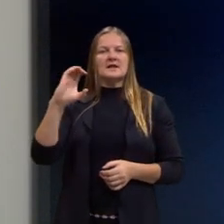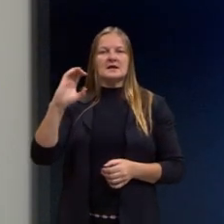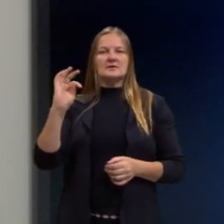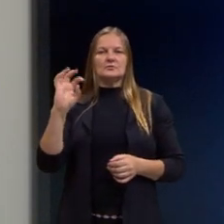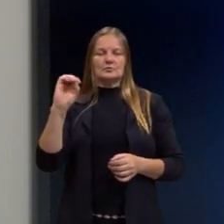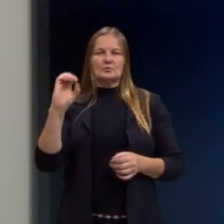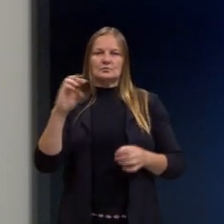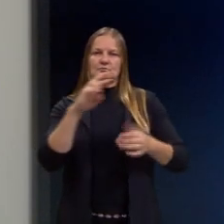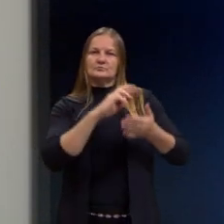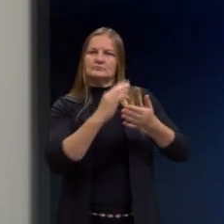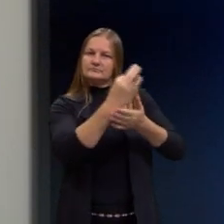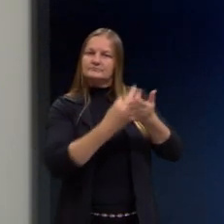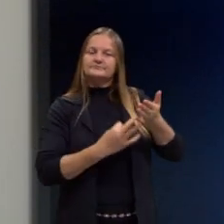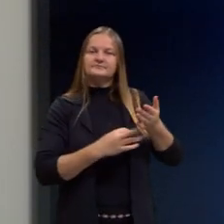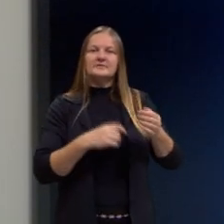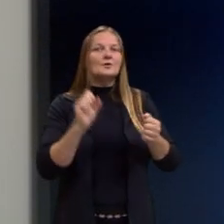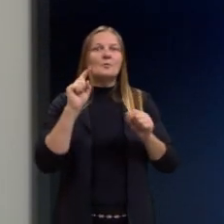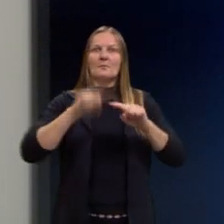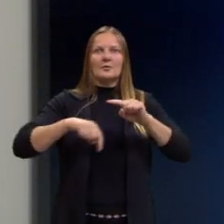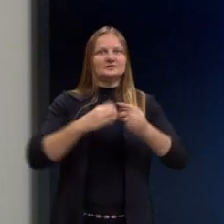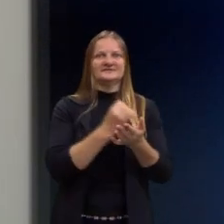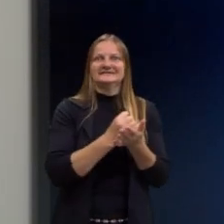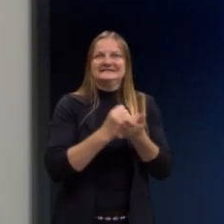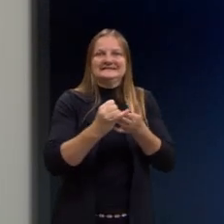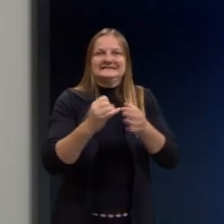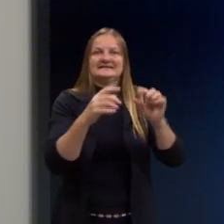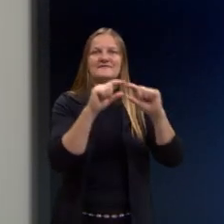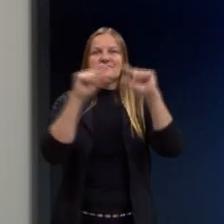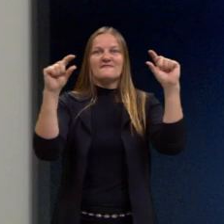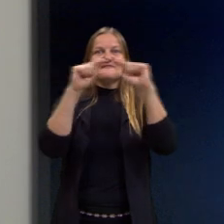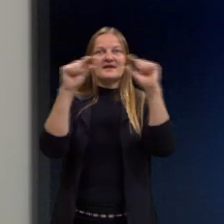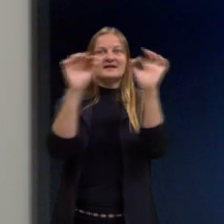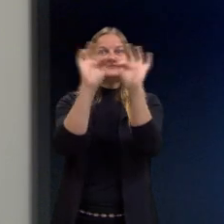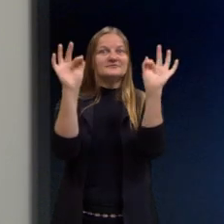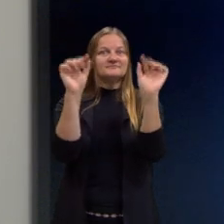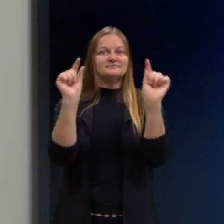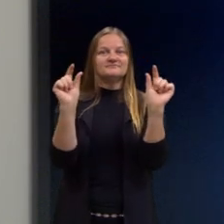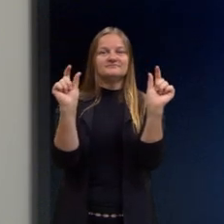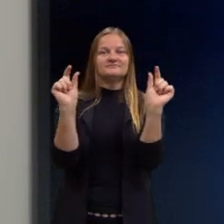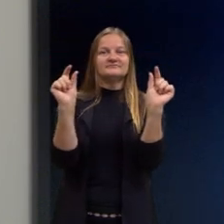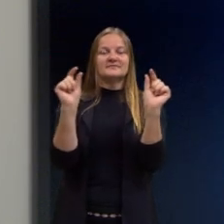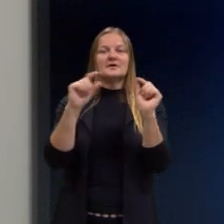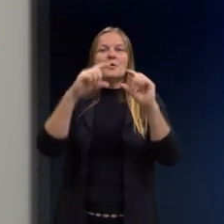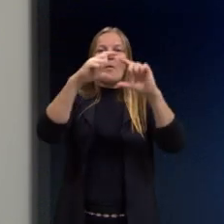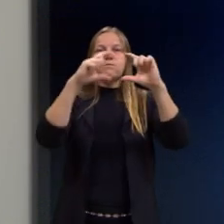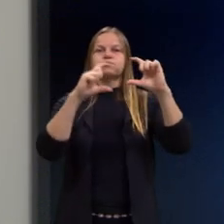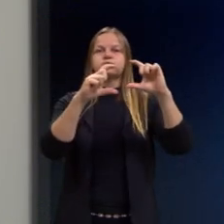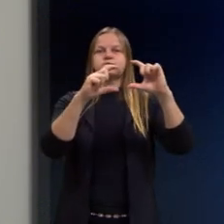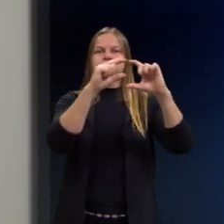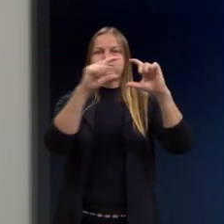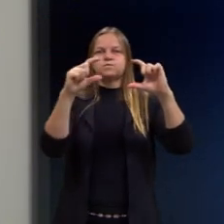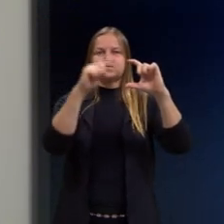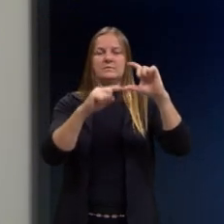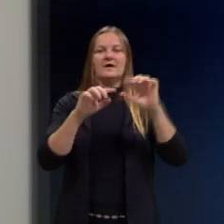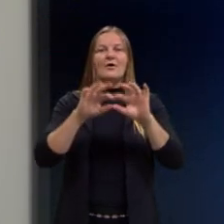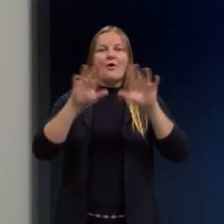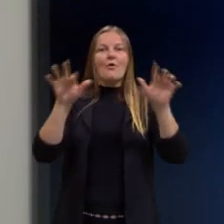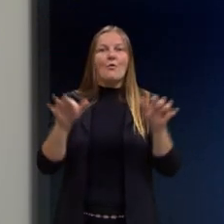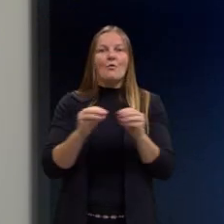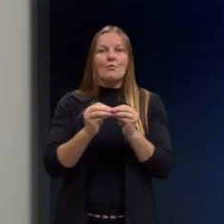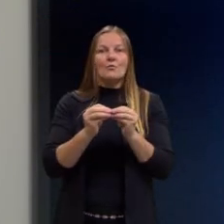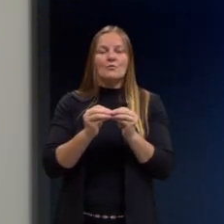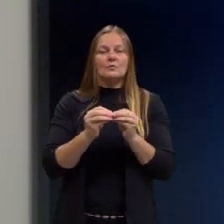iniciar uma frase para um parágrafo de conclusão